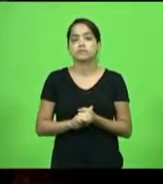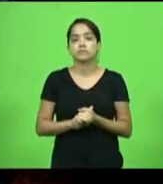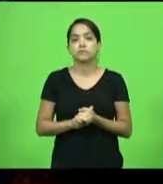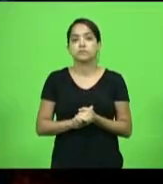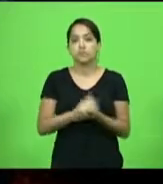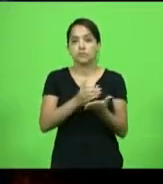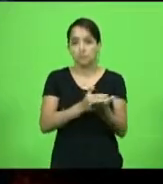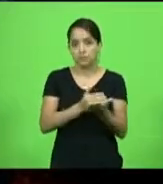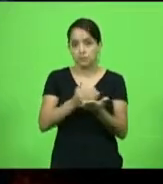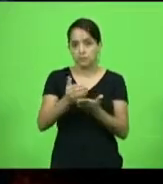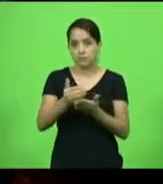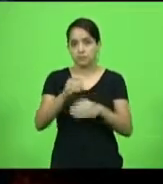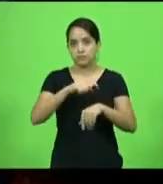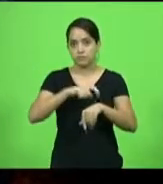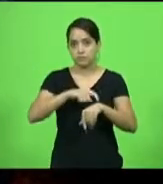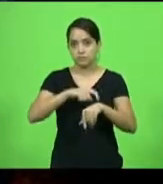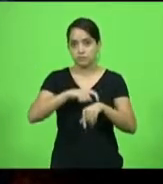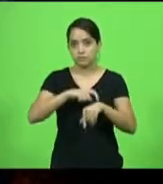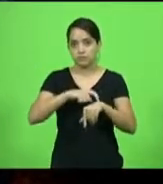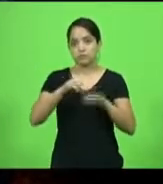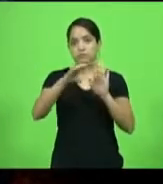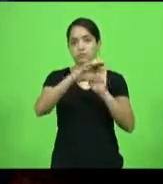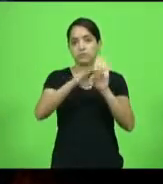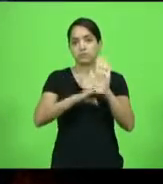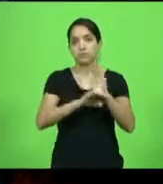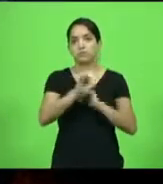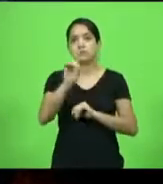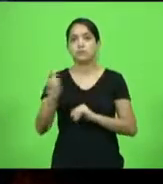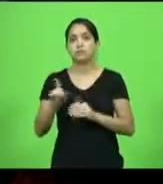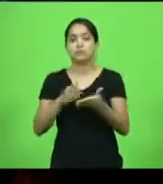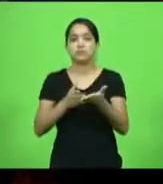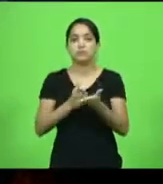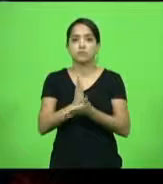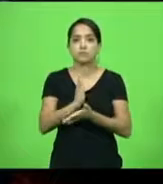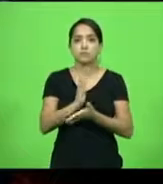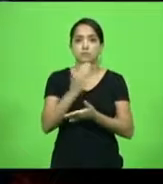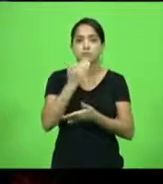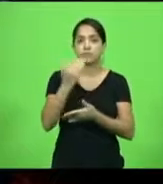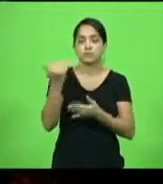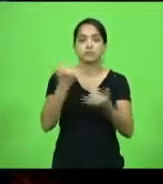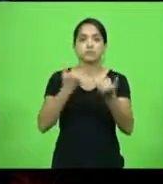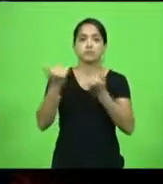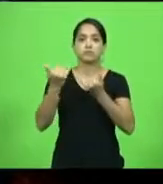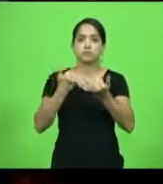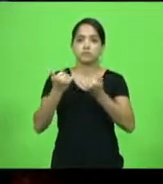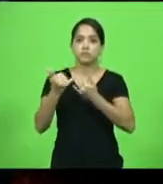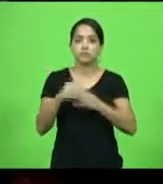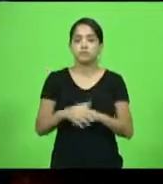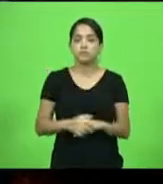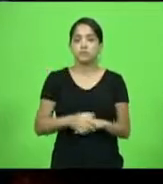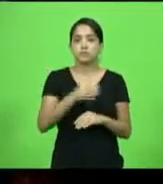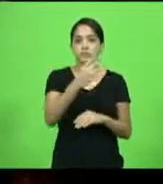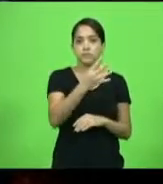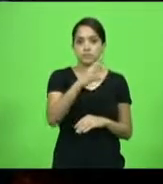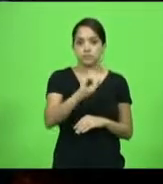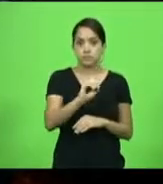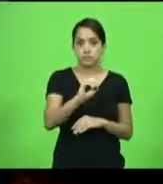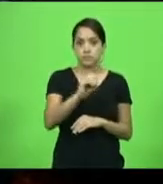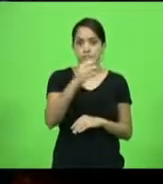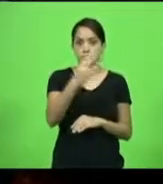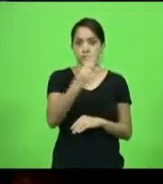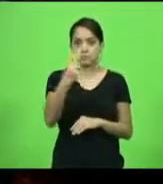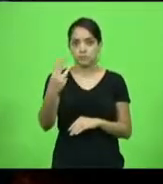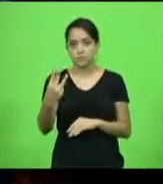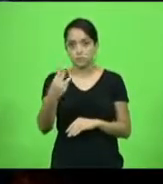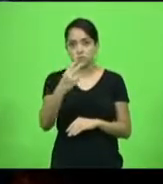adentrou no próximo horário. Ordem do dia. Foram aprovados os pedidos de informação números 40 a 43